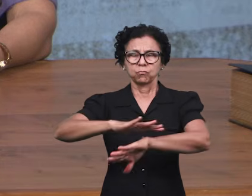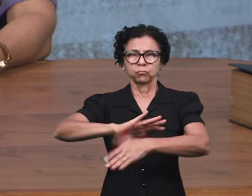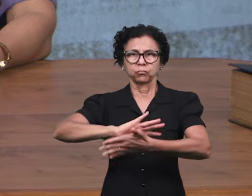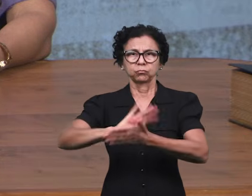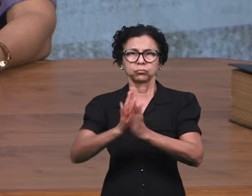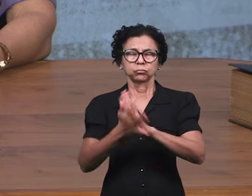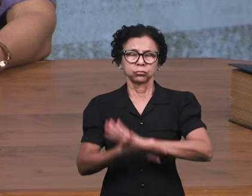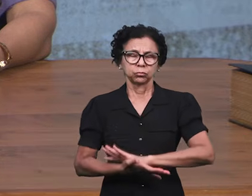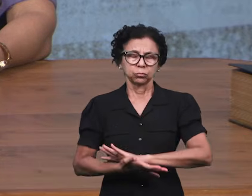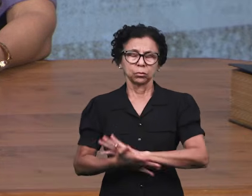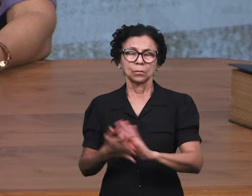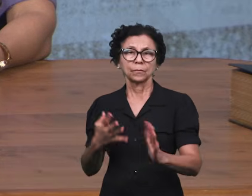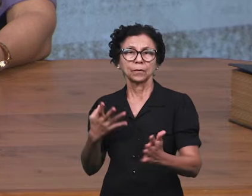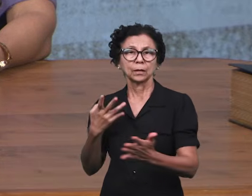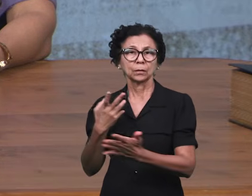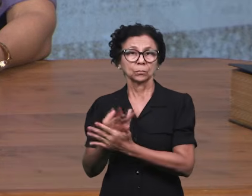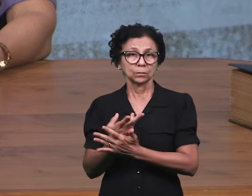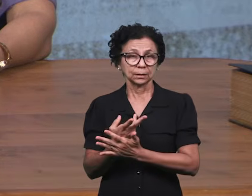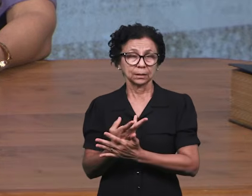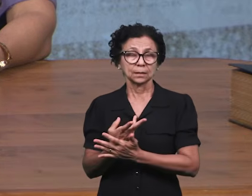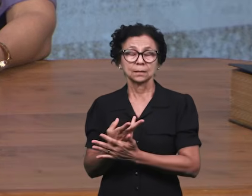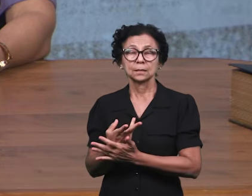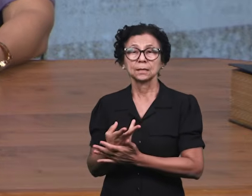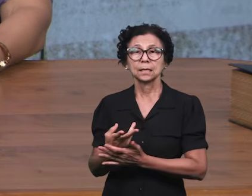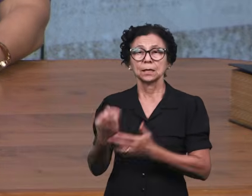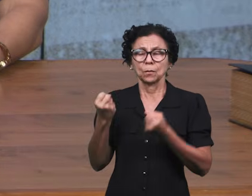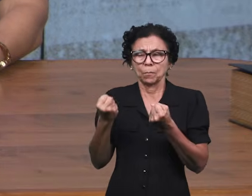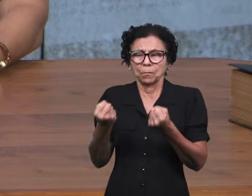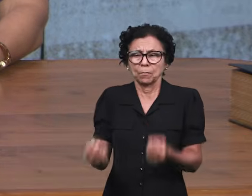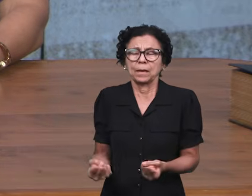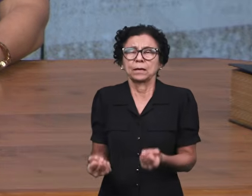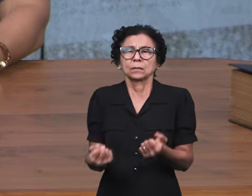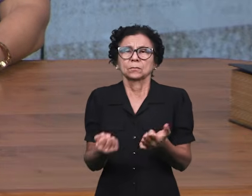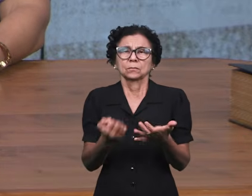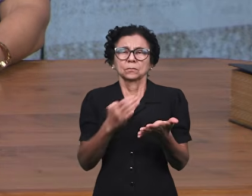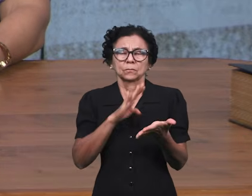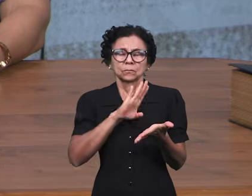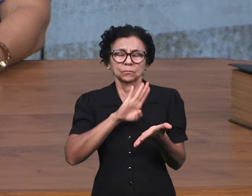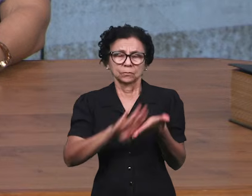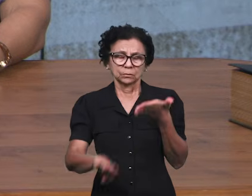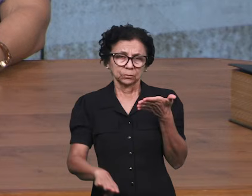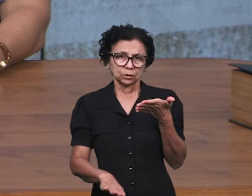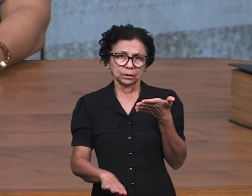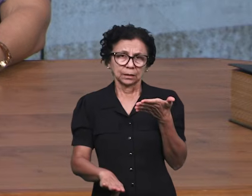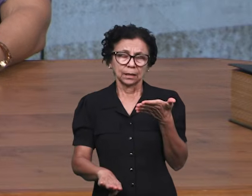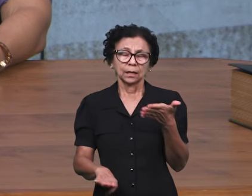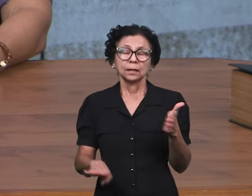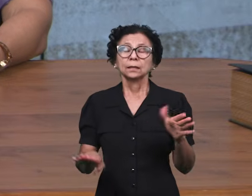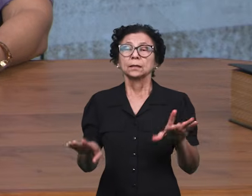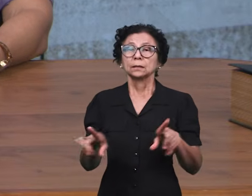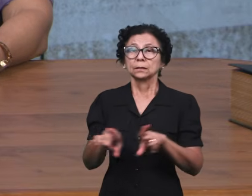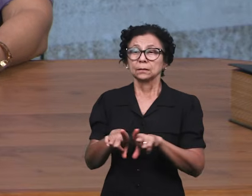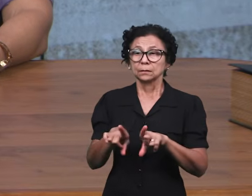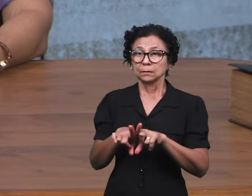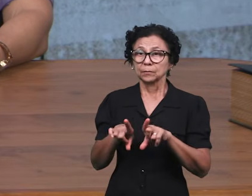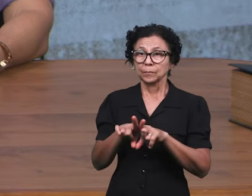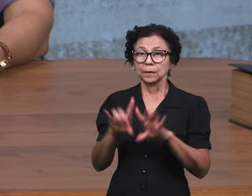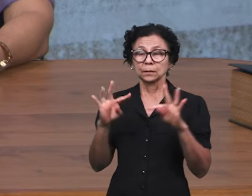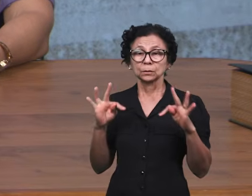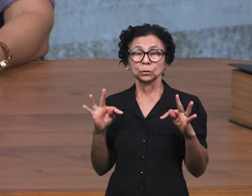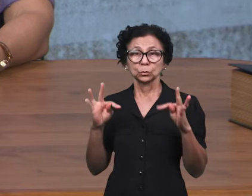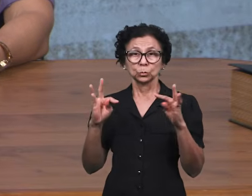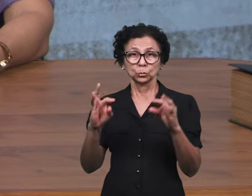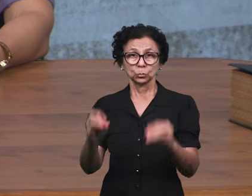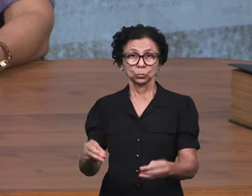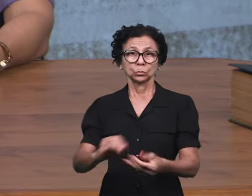teu ombro, e o seu jugo do teu pescoço, e o jugo será despedaçado